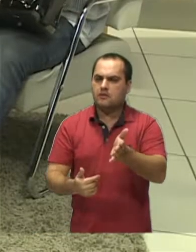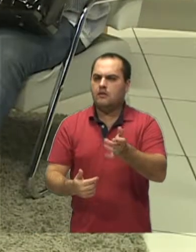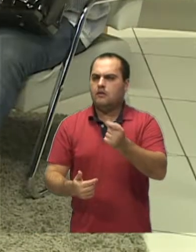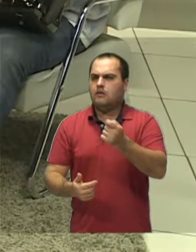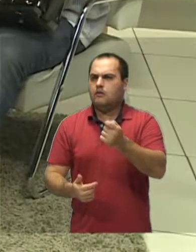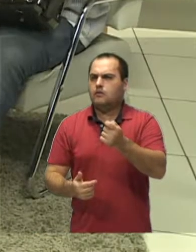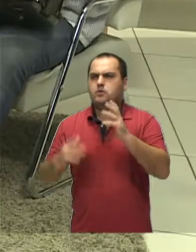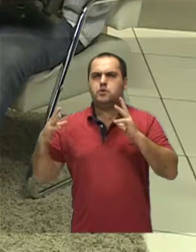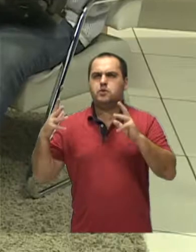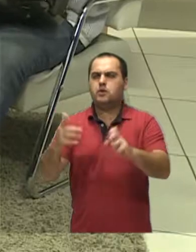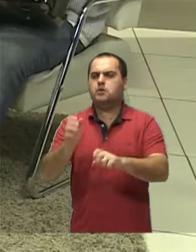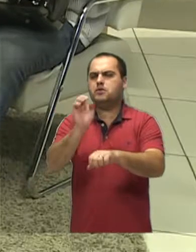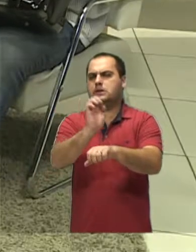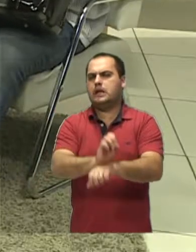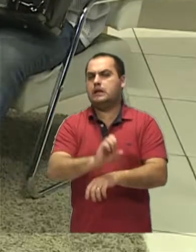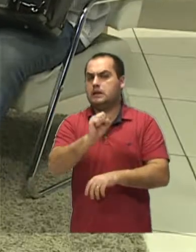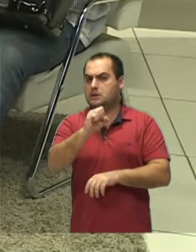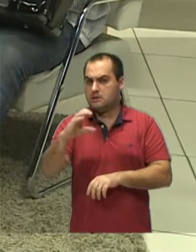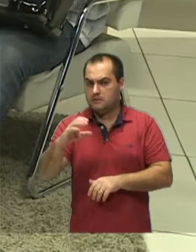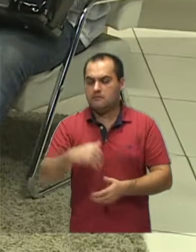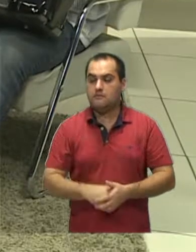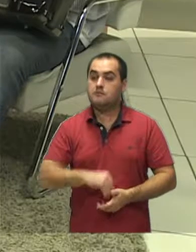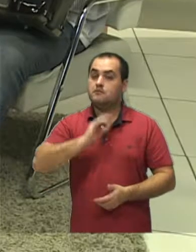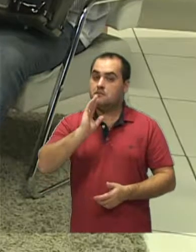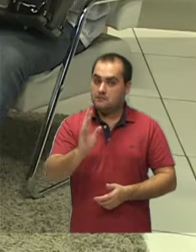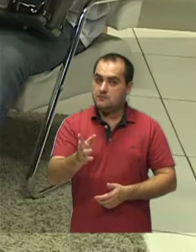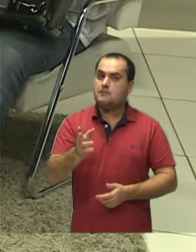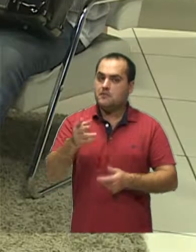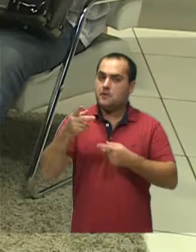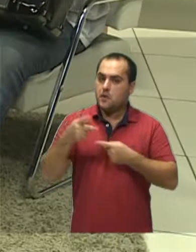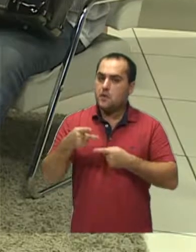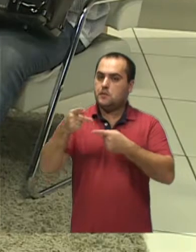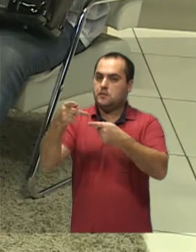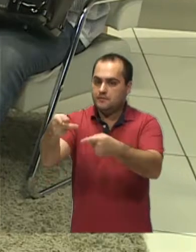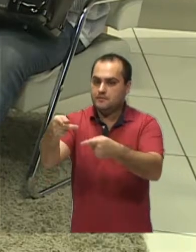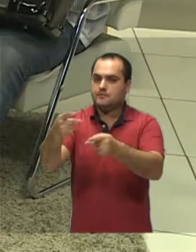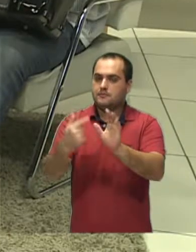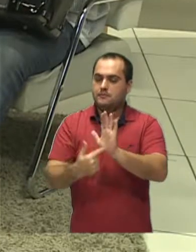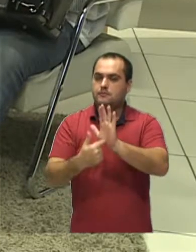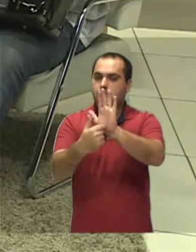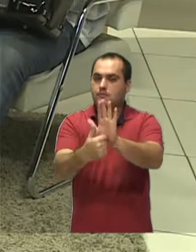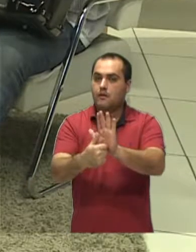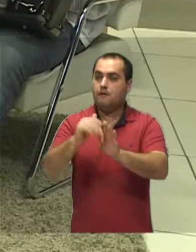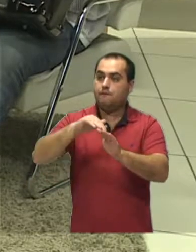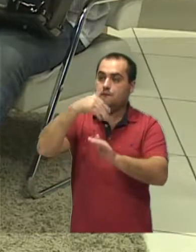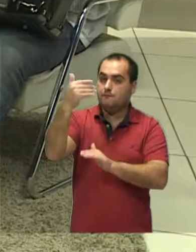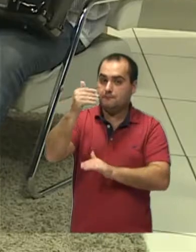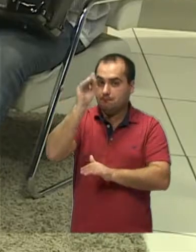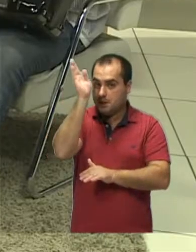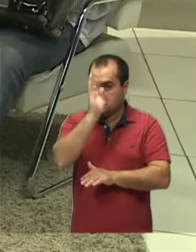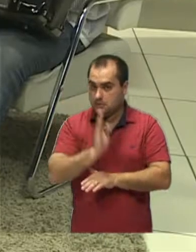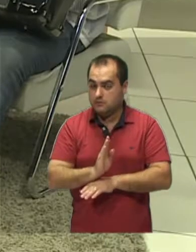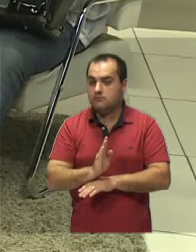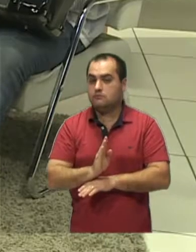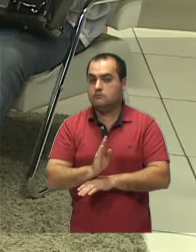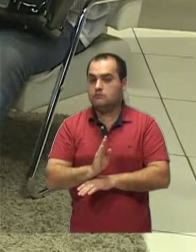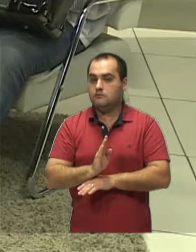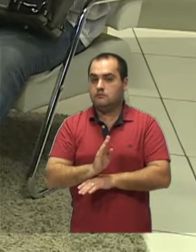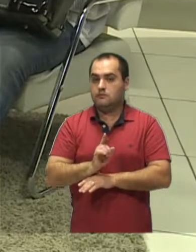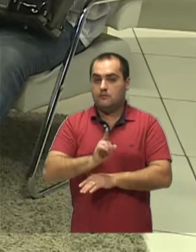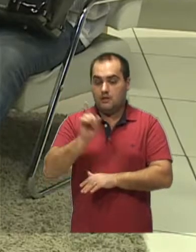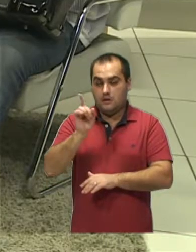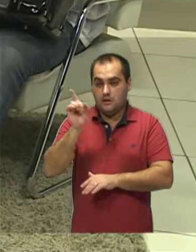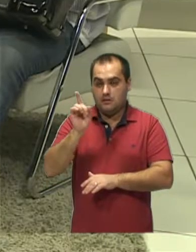todo o estado de Santa Catarina. Fomos convidados para nos apresentar fora do Brasil. A gente se apresentou na Copa